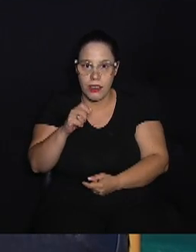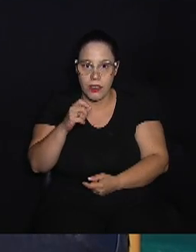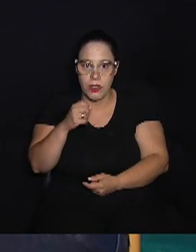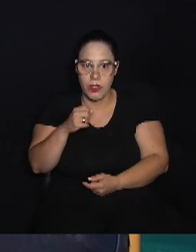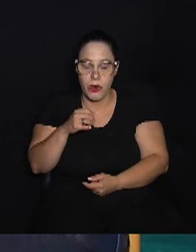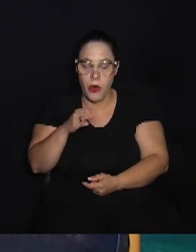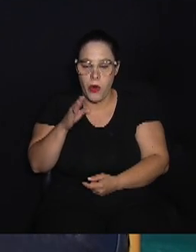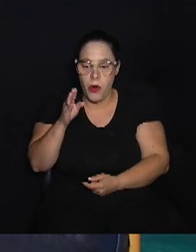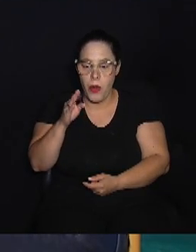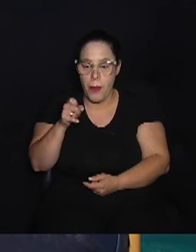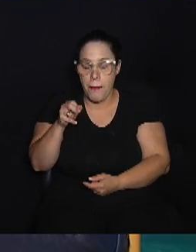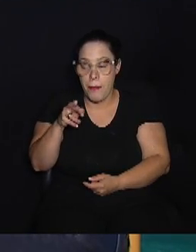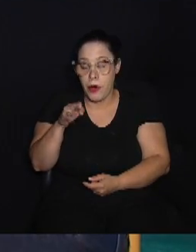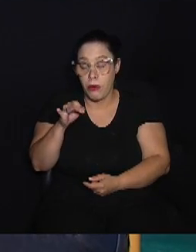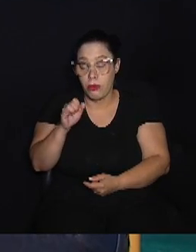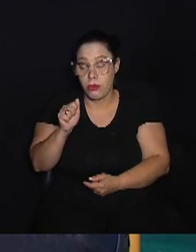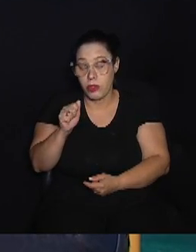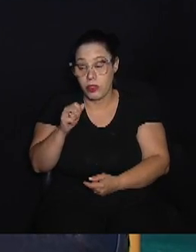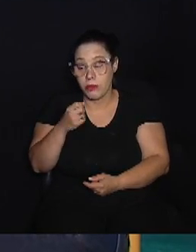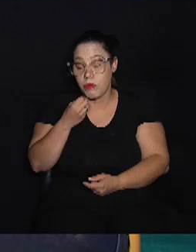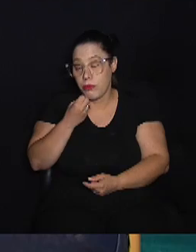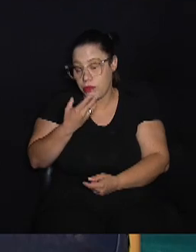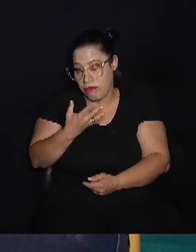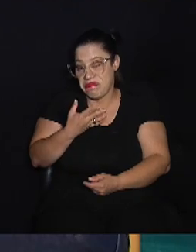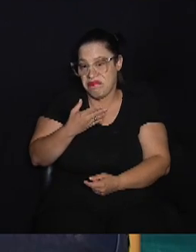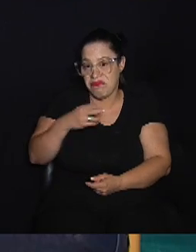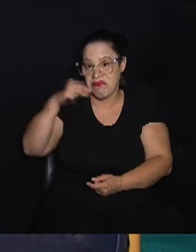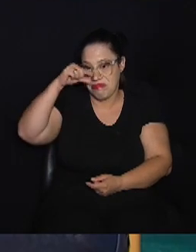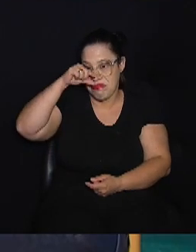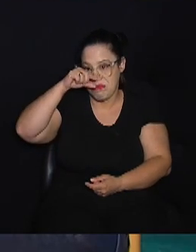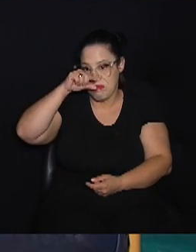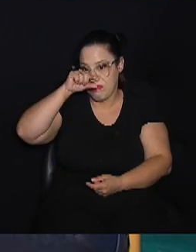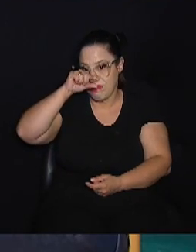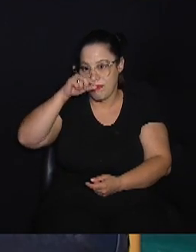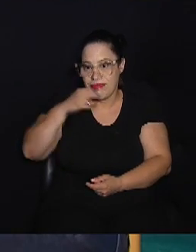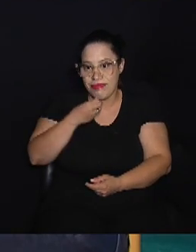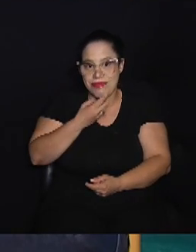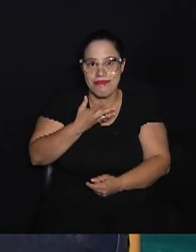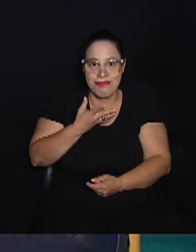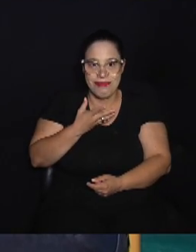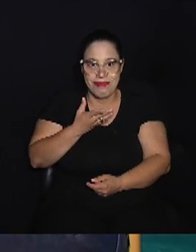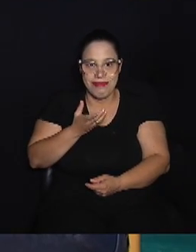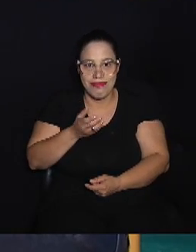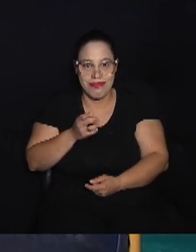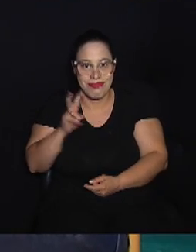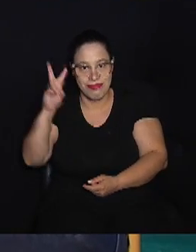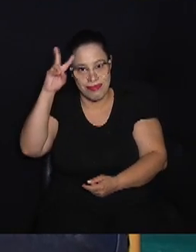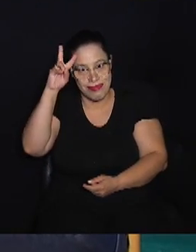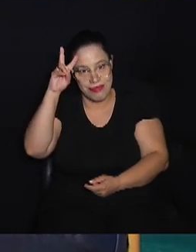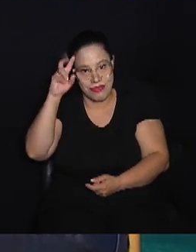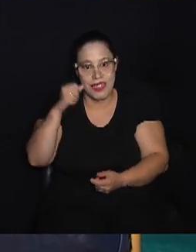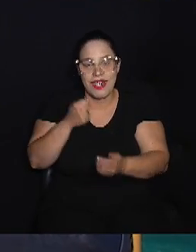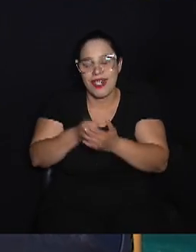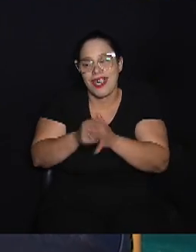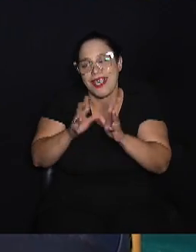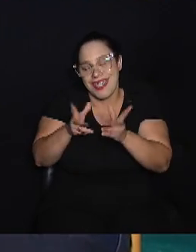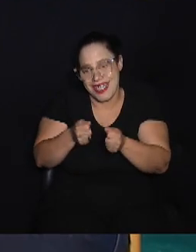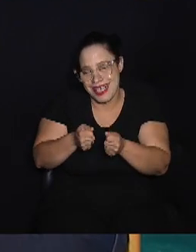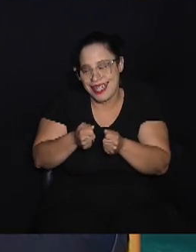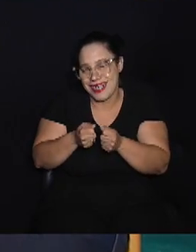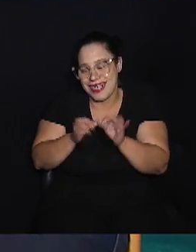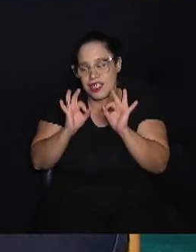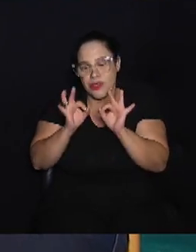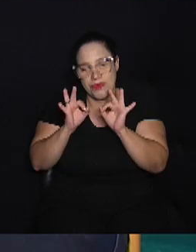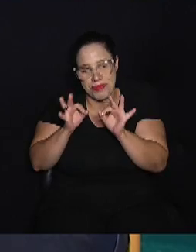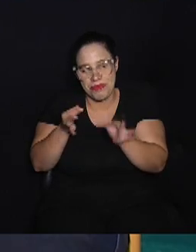né, lá do Mágico de Oz. Elas viram grandes amigas e vivem grandes aventuras aí nessa história. Eu também não quero entregar tudo, mas assim, vale